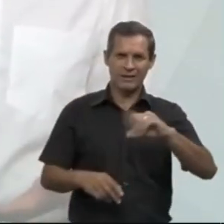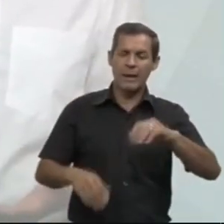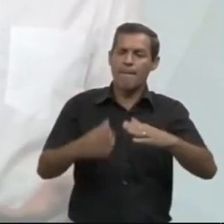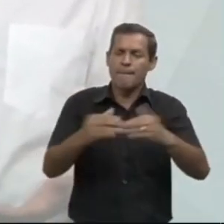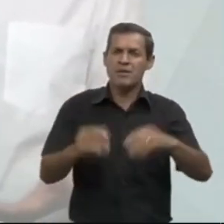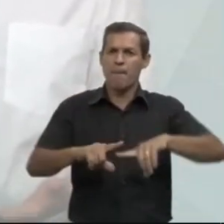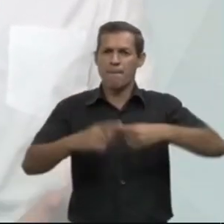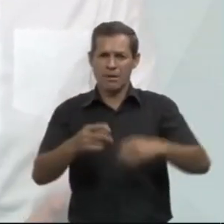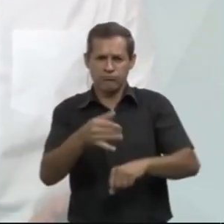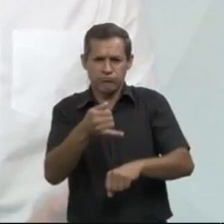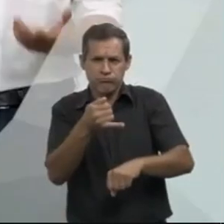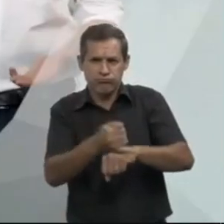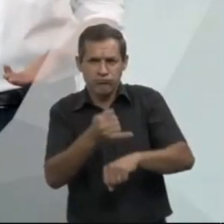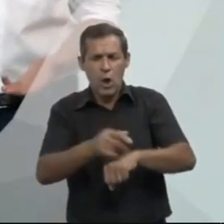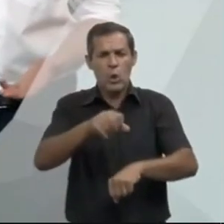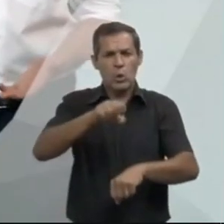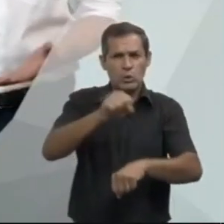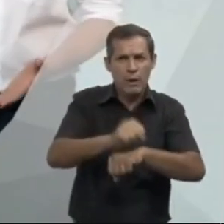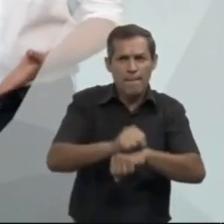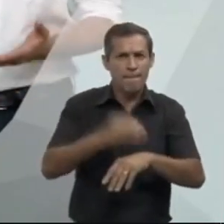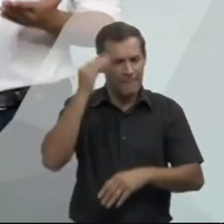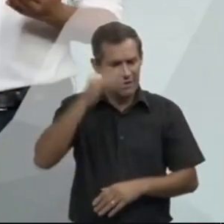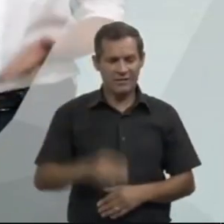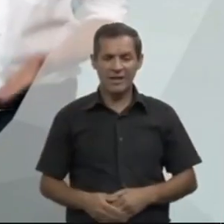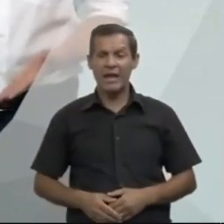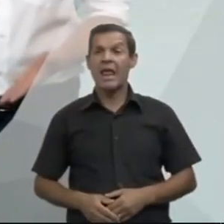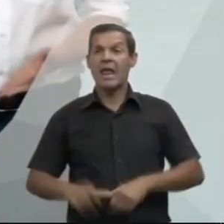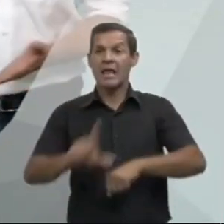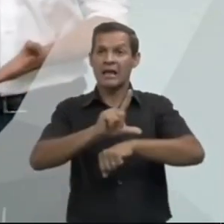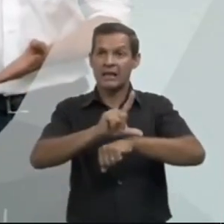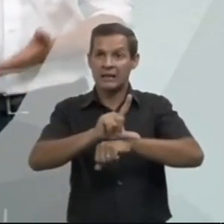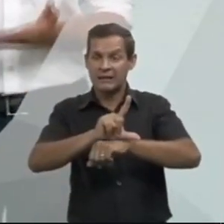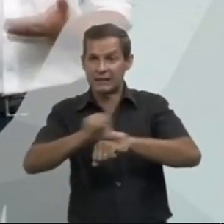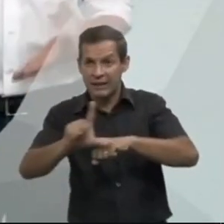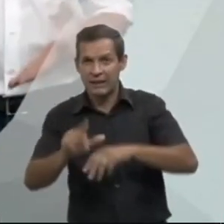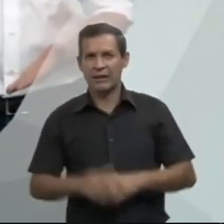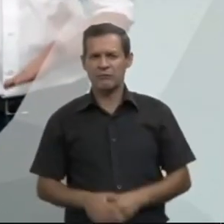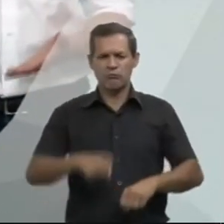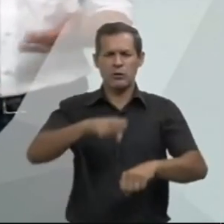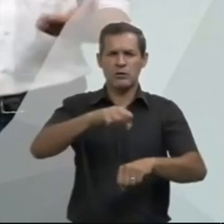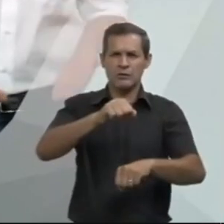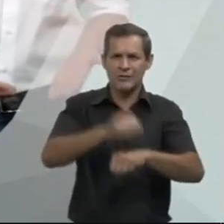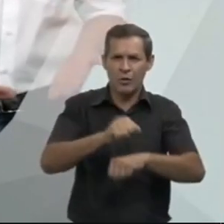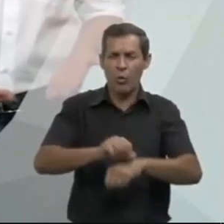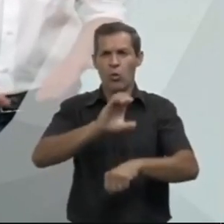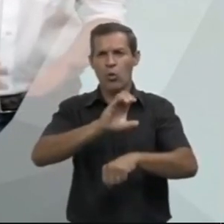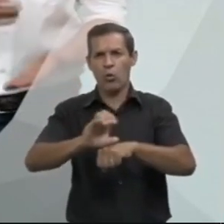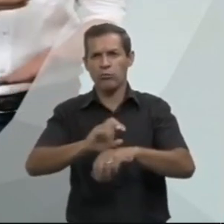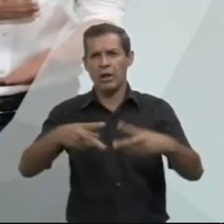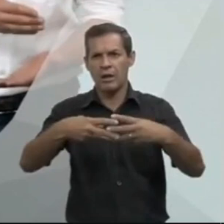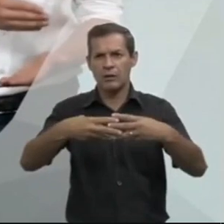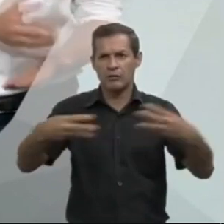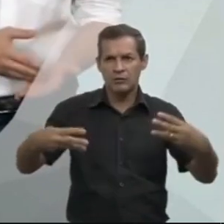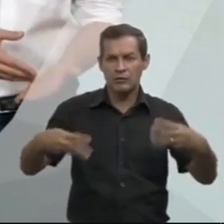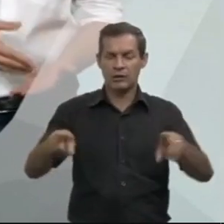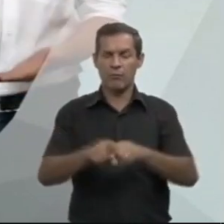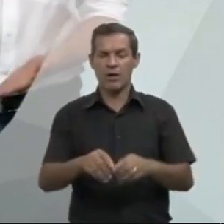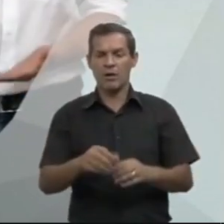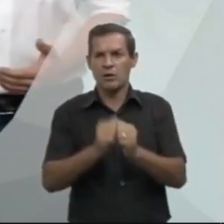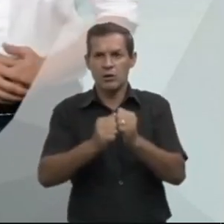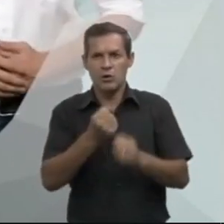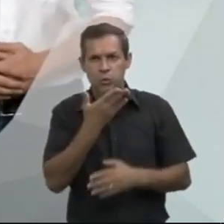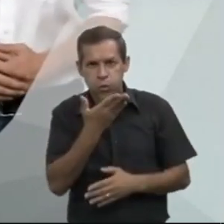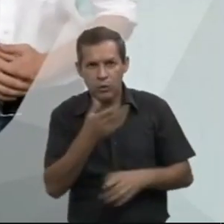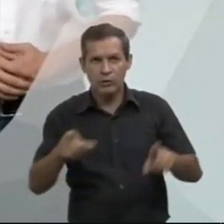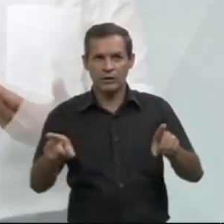pedia algo mais resistente. Então pensei na laje nervurada, executada com nervuras em concreto armado, que são preenchidas com isopor